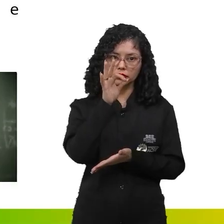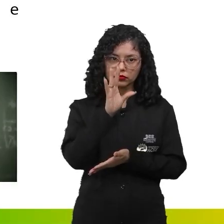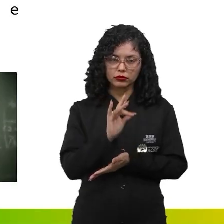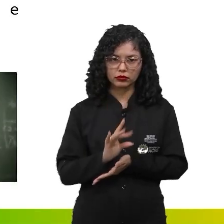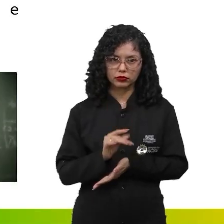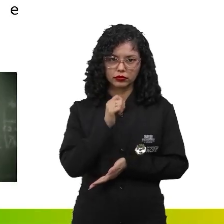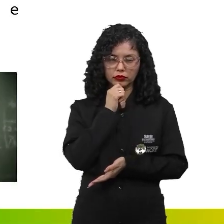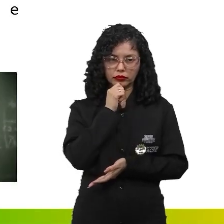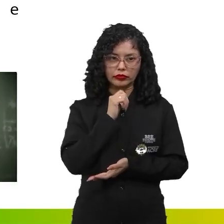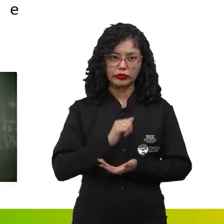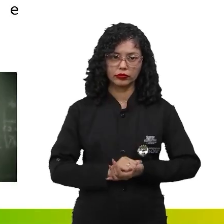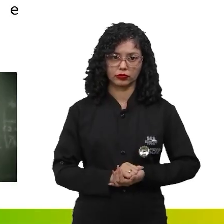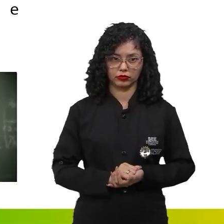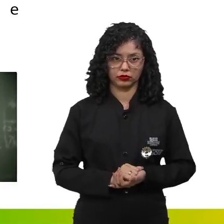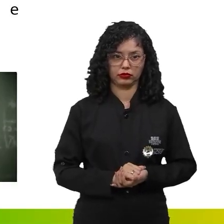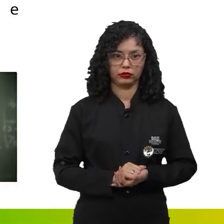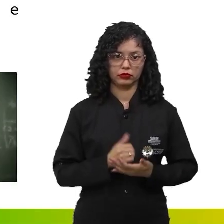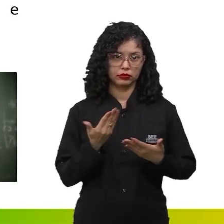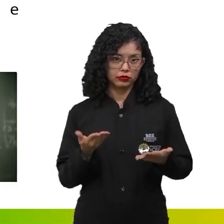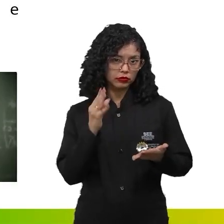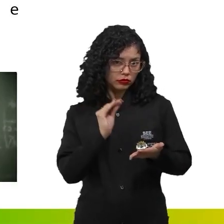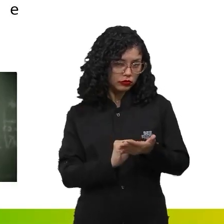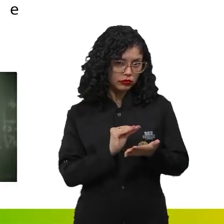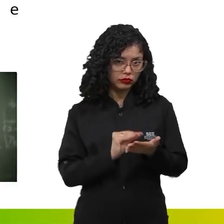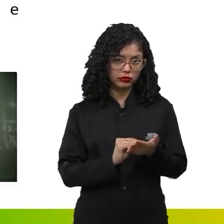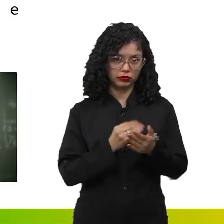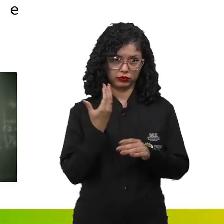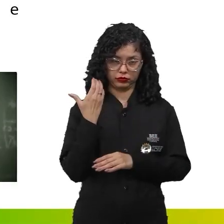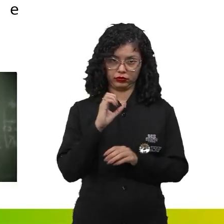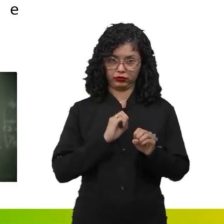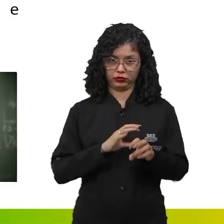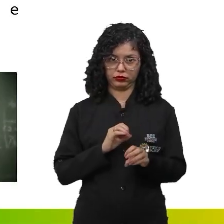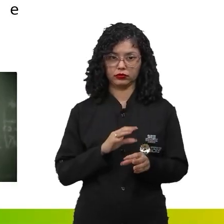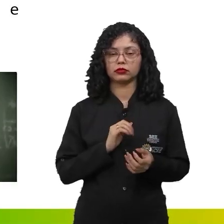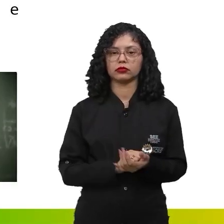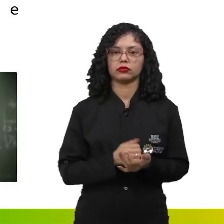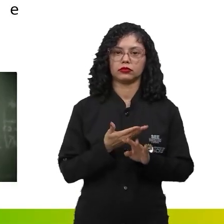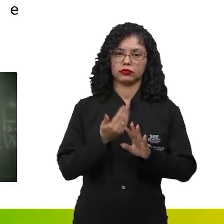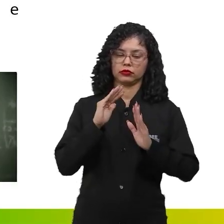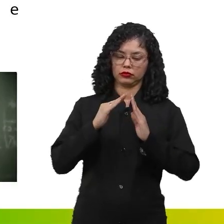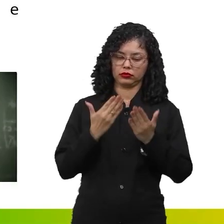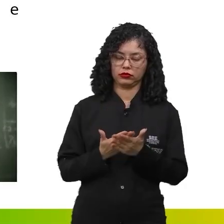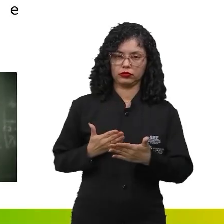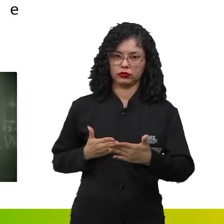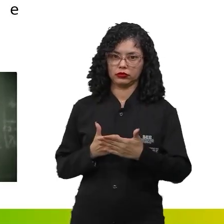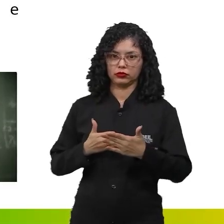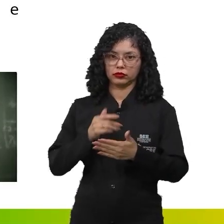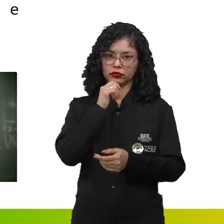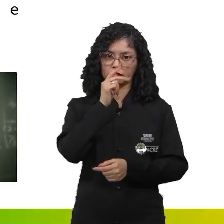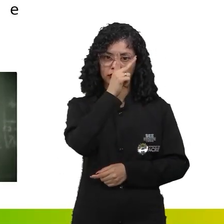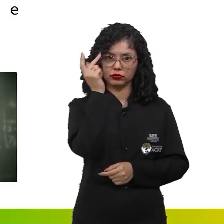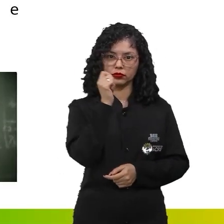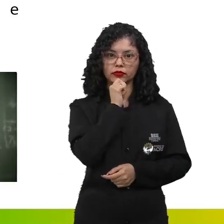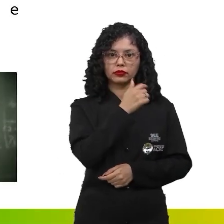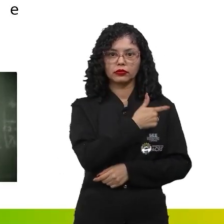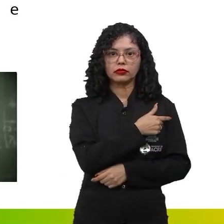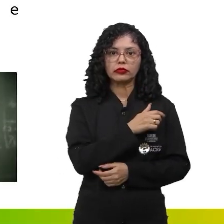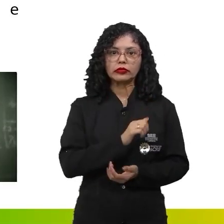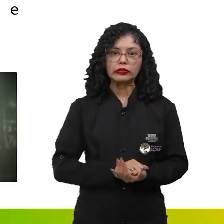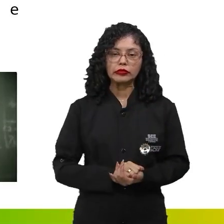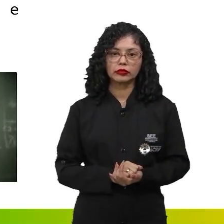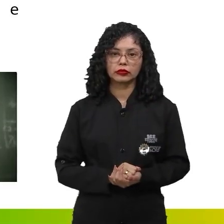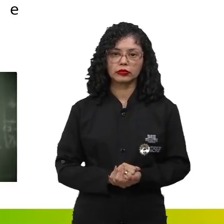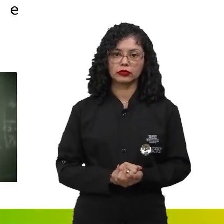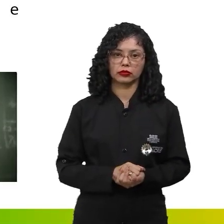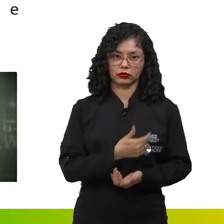é autocorretivo. Então, a falta de educação científica, desde a escola, impede o quê? Impede